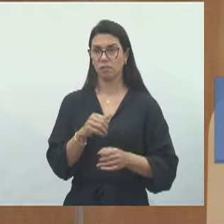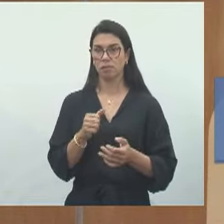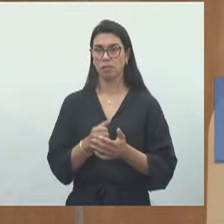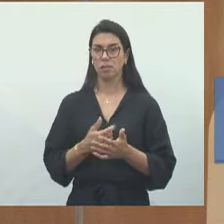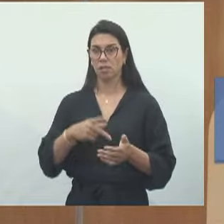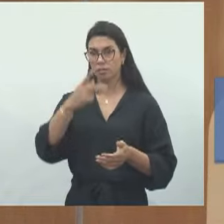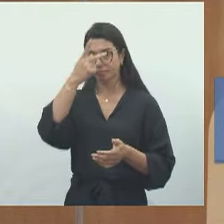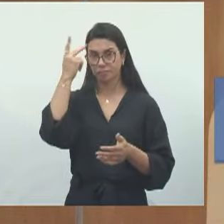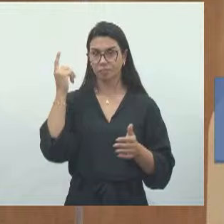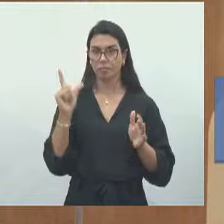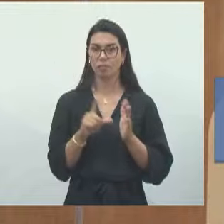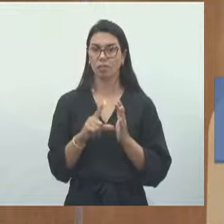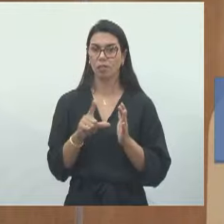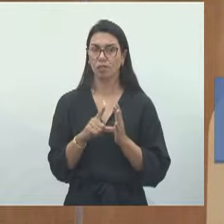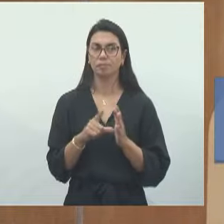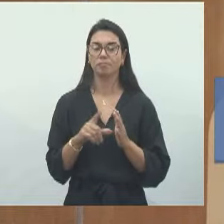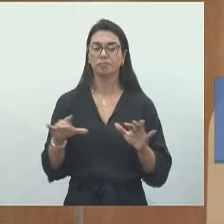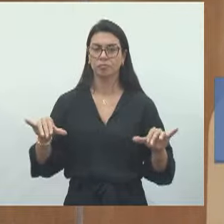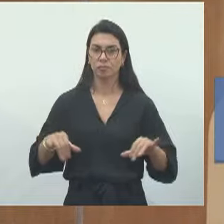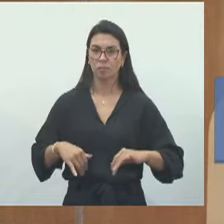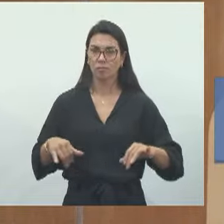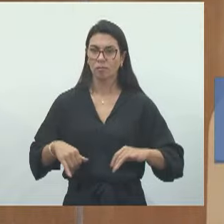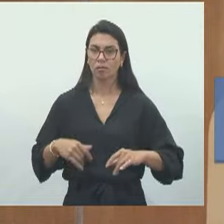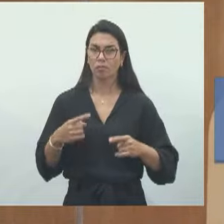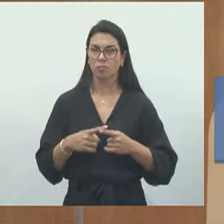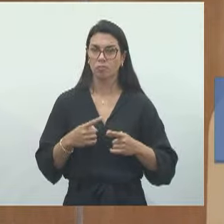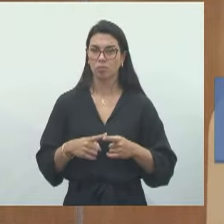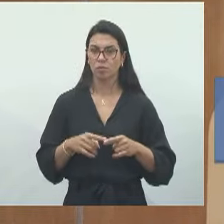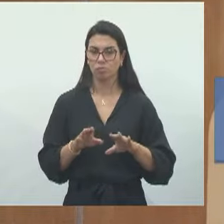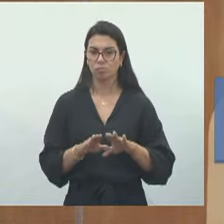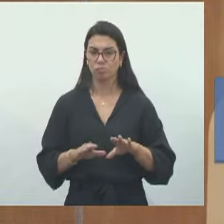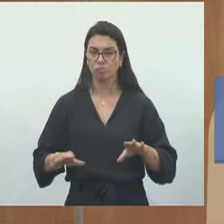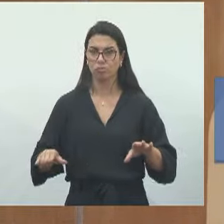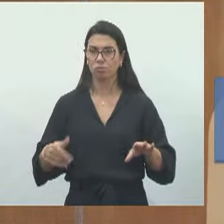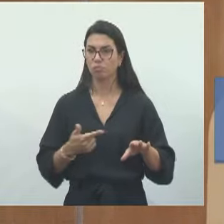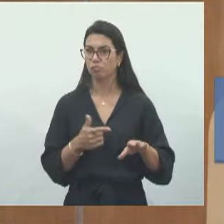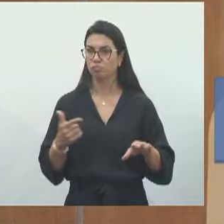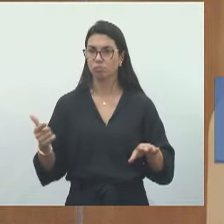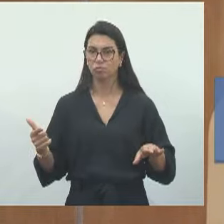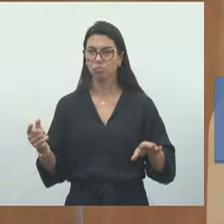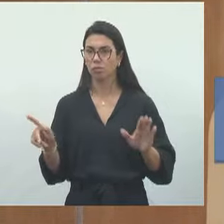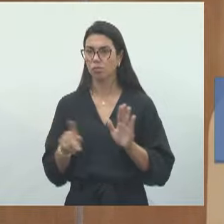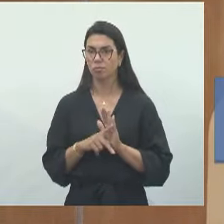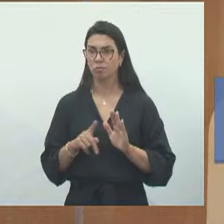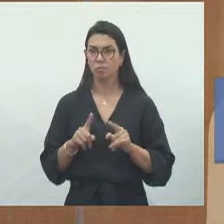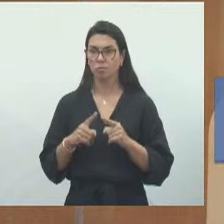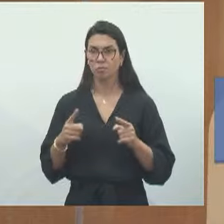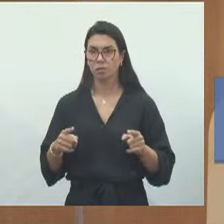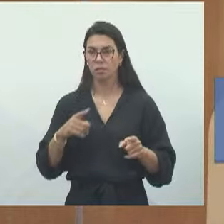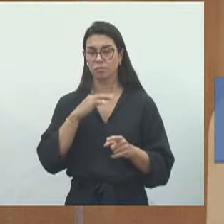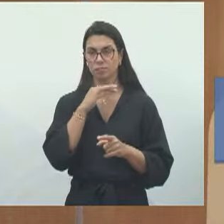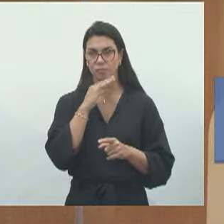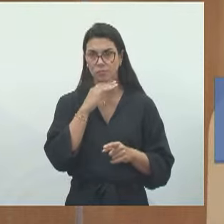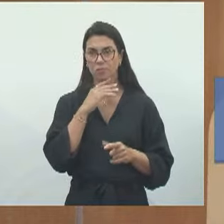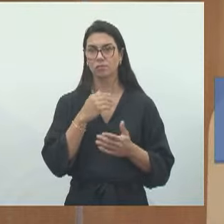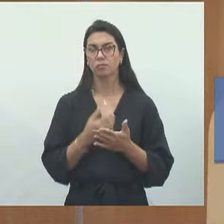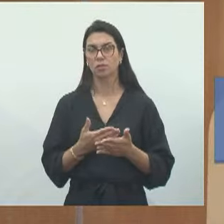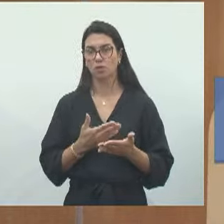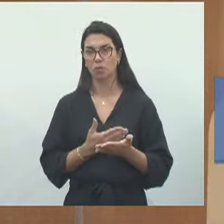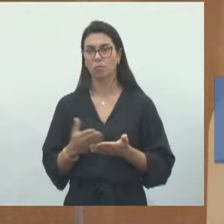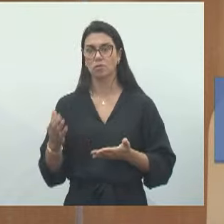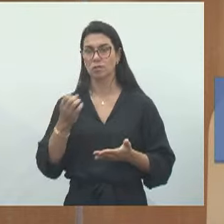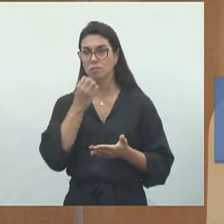não só ali daquele setor, sofrem muito, porque não tem um local próximo de descarga, e isso é muito ruim, mas está ficando bom. Eu